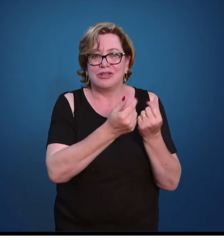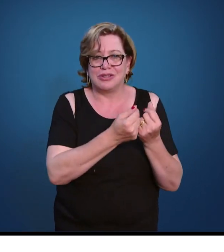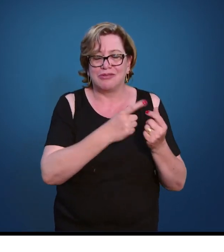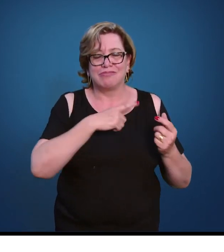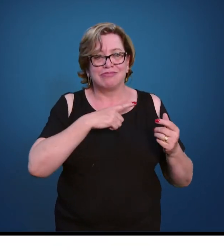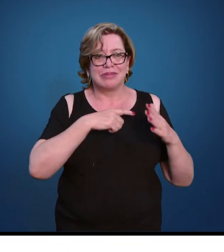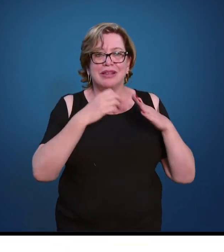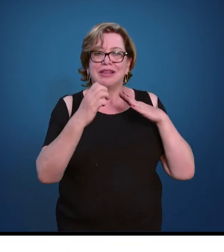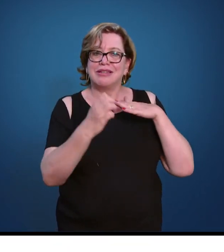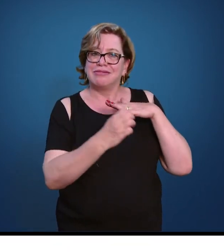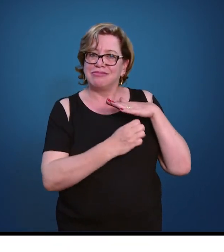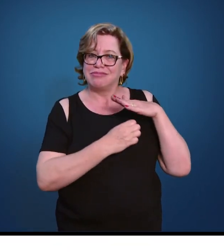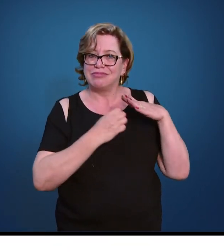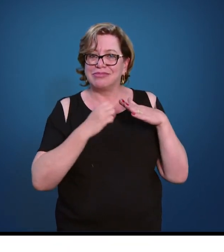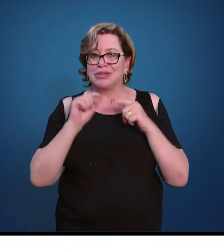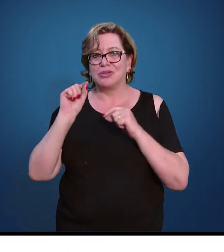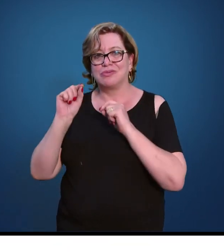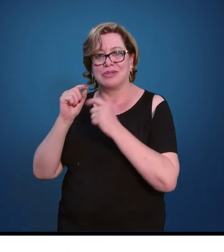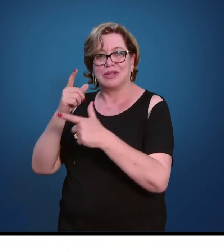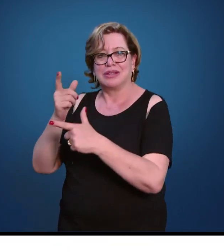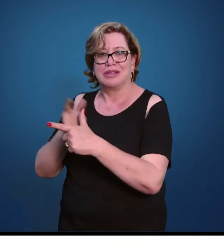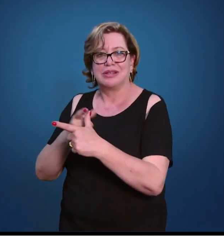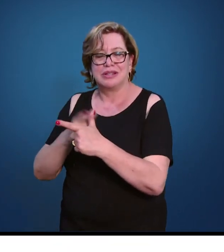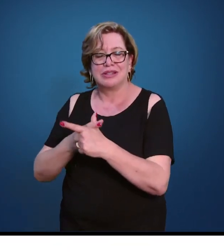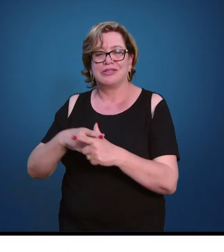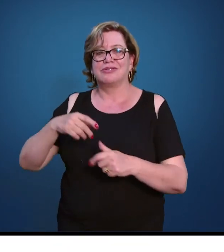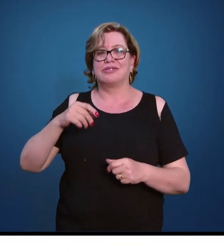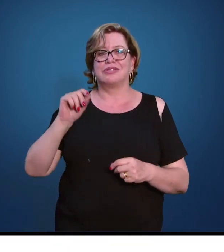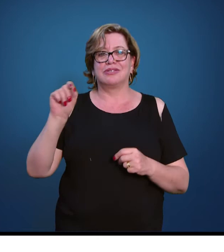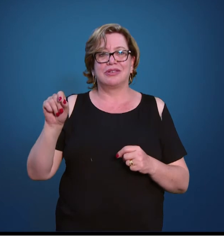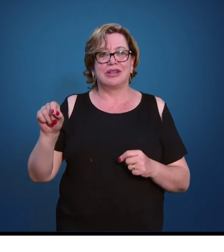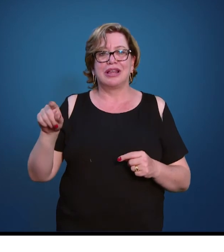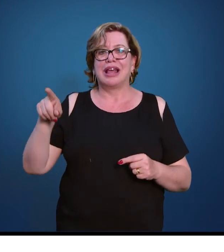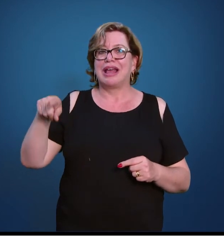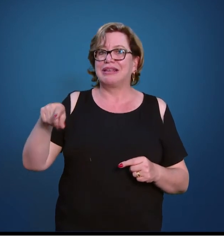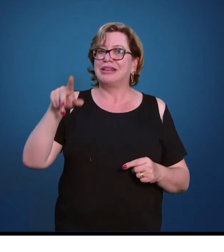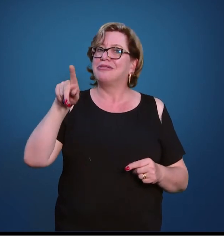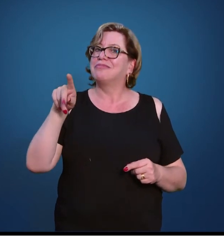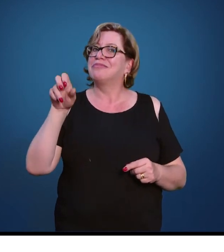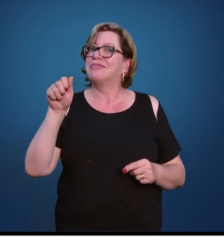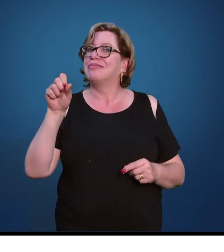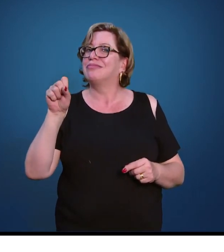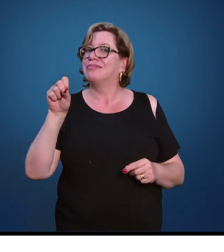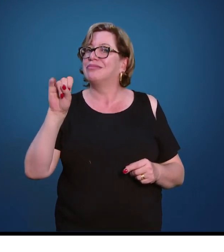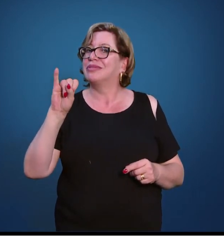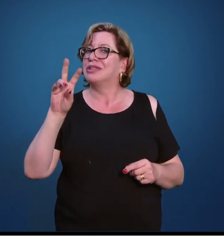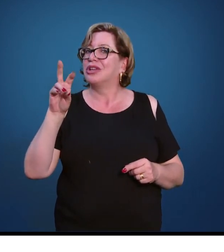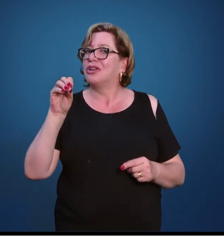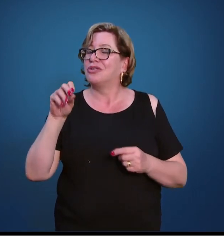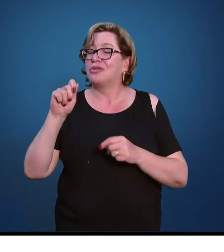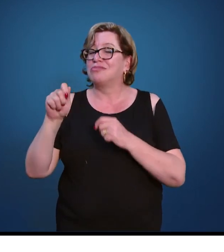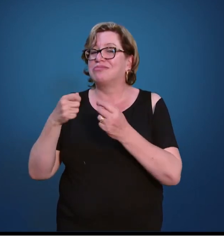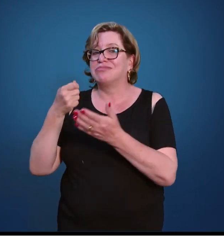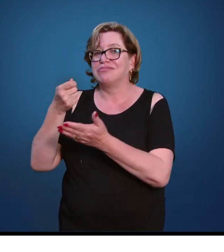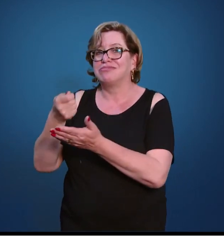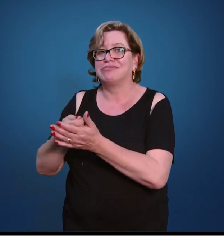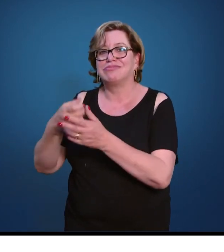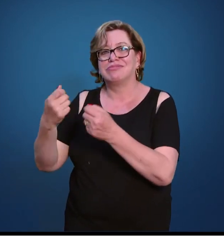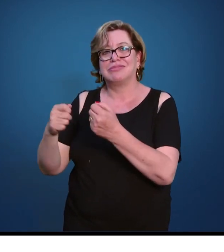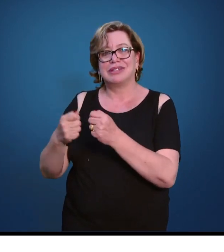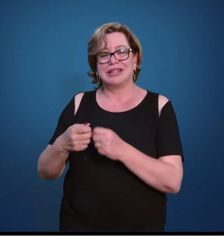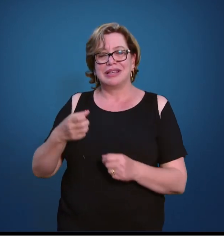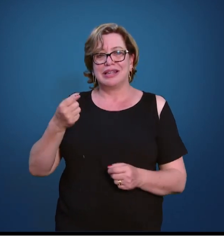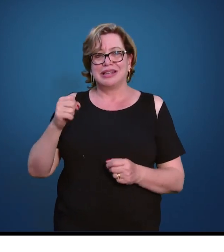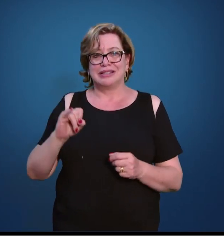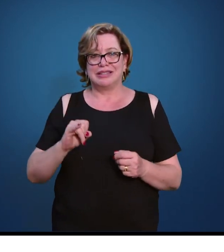minha empresa e aquelas no meu ativo e aquilo que está lá no meu passivo, que são as minhas obrigações. Se